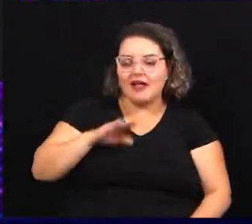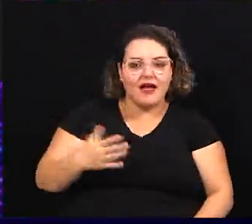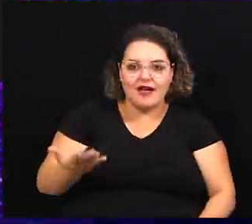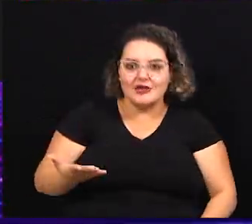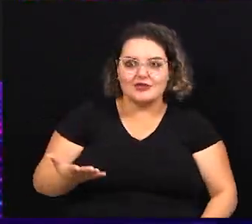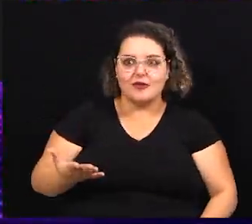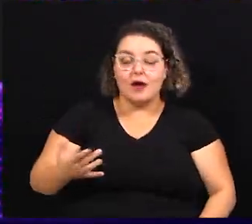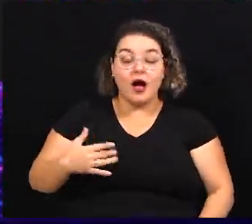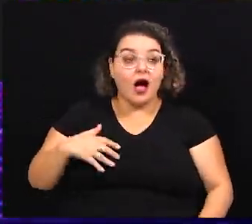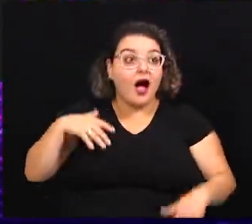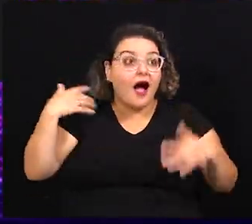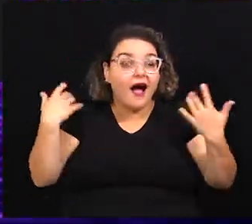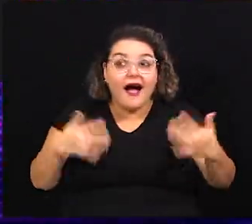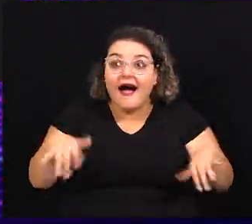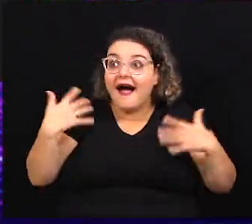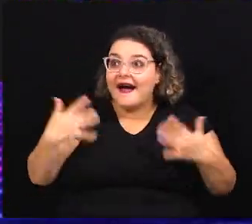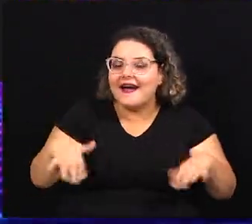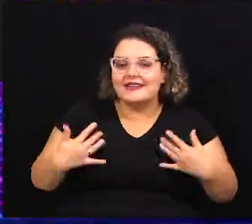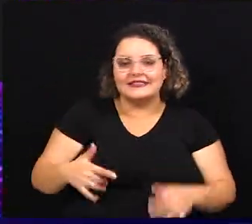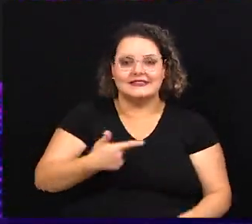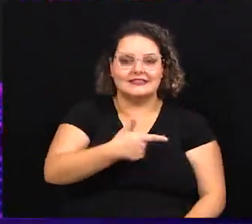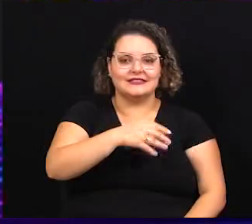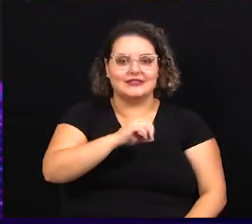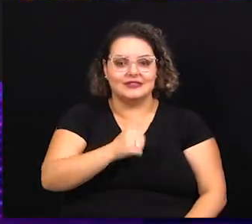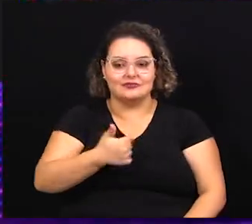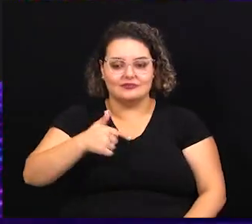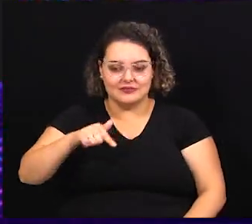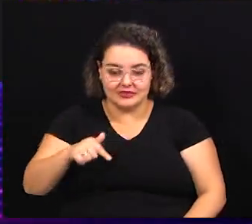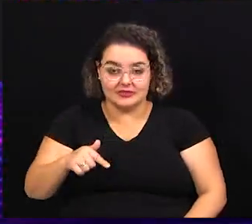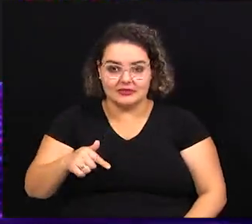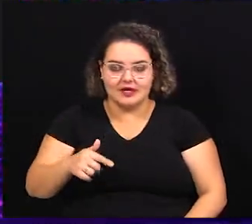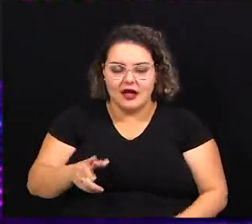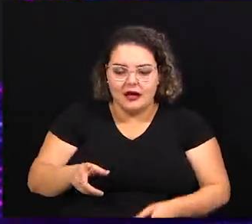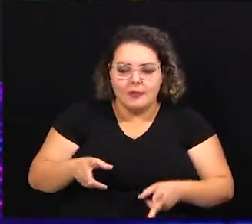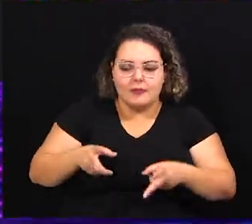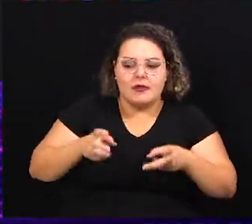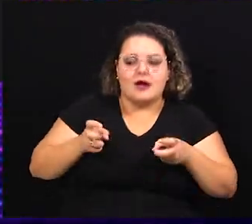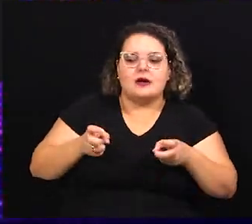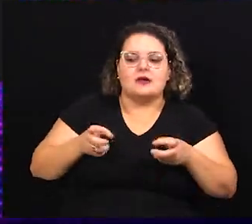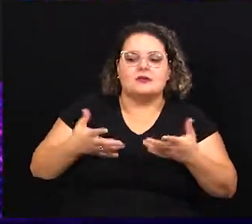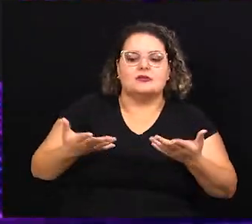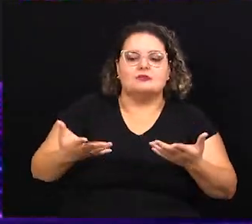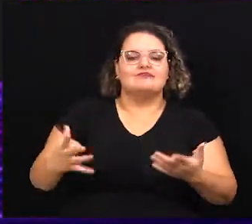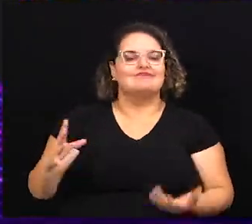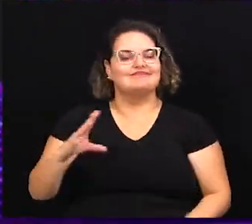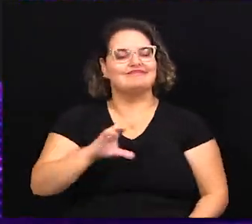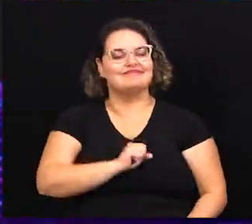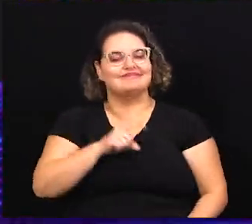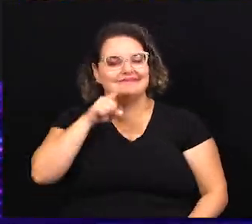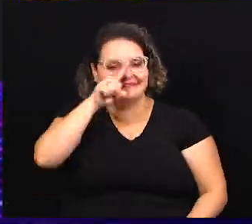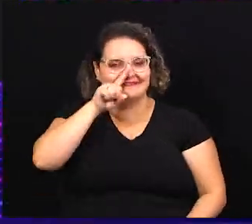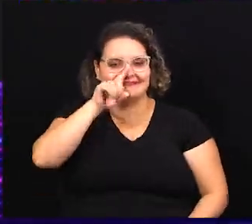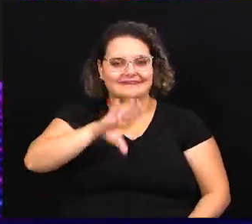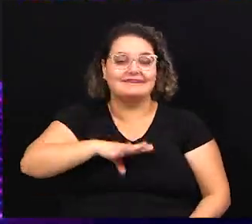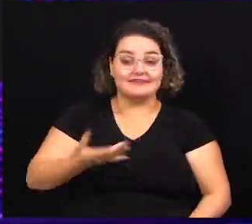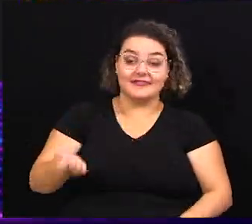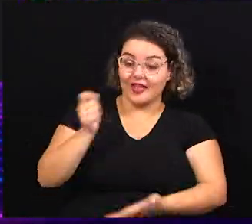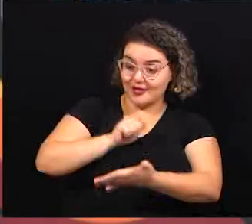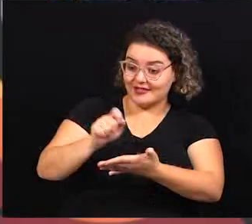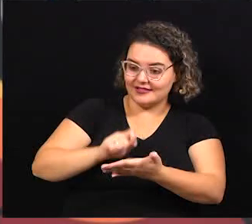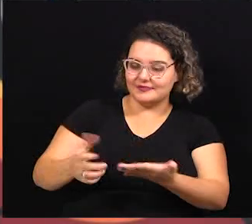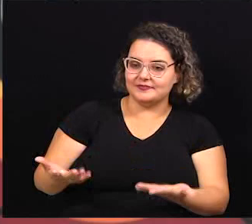tarde. E então, só em 2017, refletindo profundamente, eu percebi daí que vem o amor que eu tenho pela aventura. E aí eu escrevi o